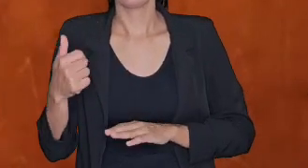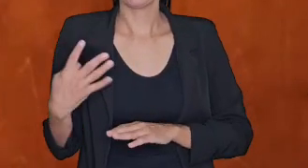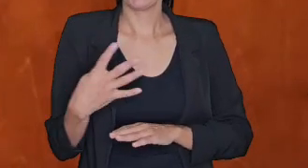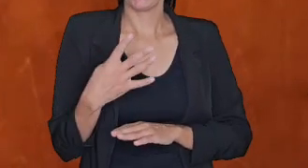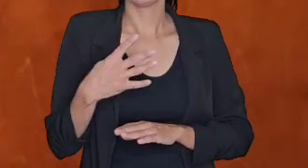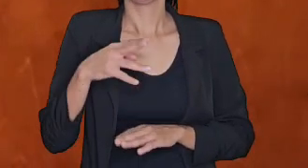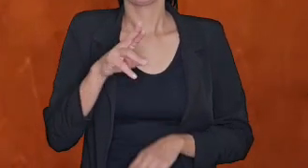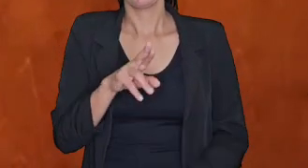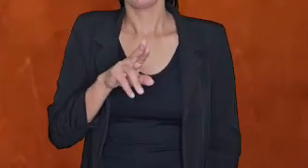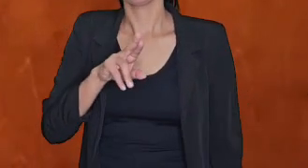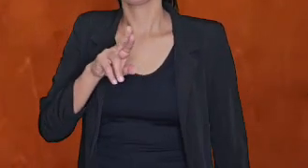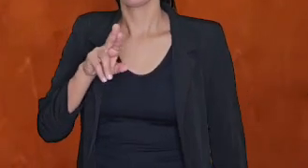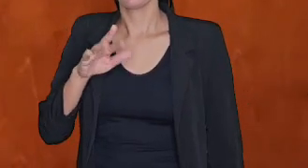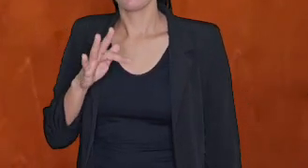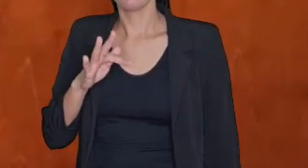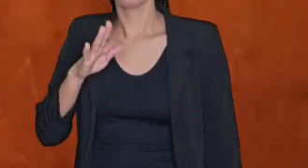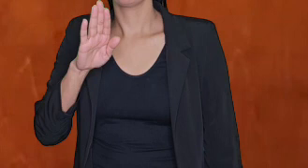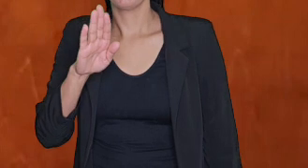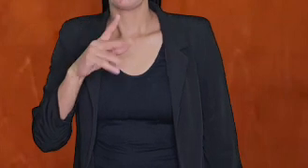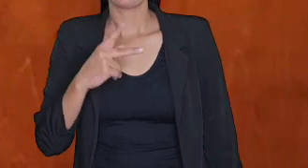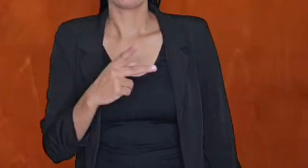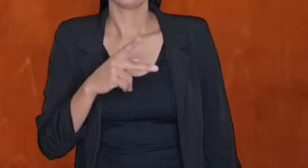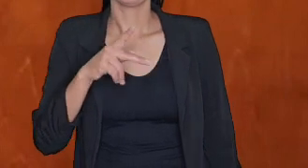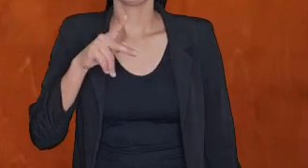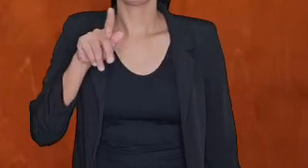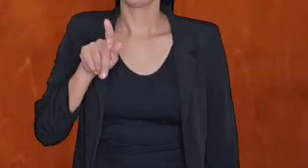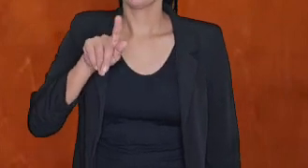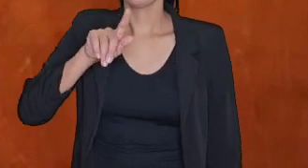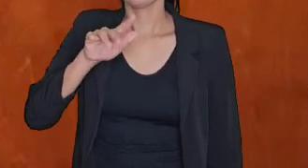Conjunta 1751, de 14,